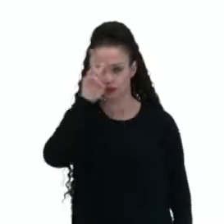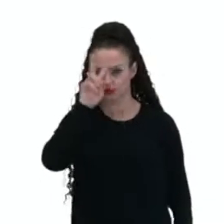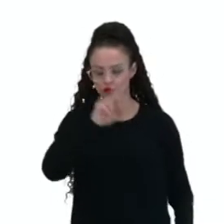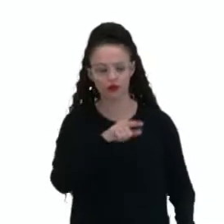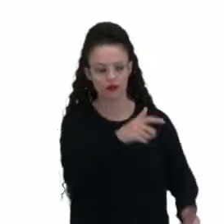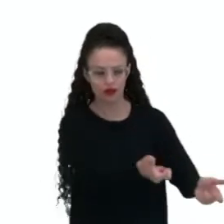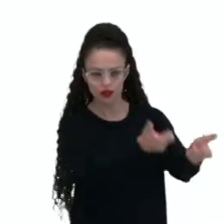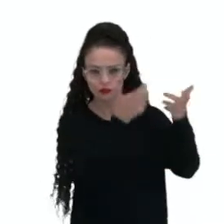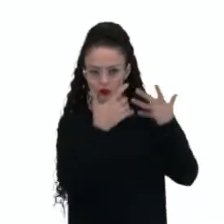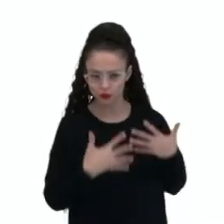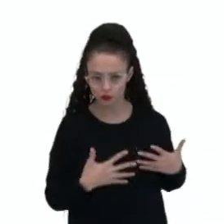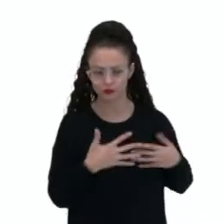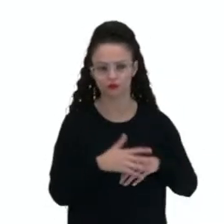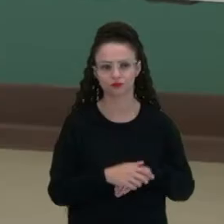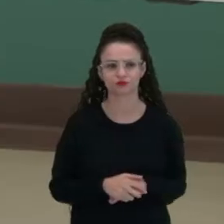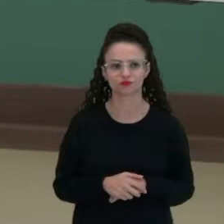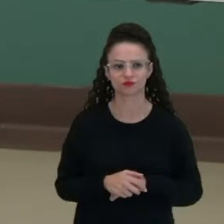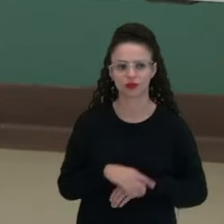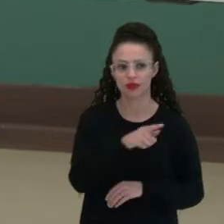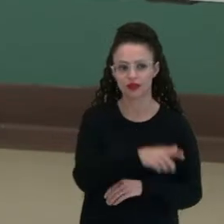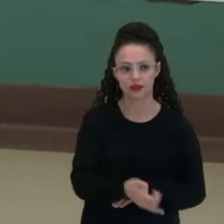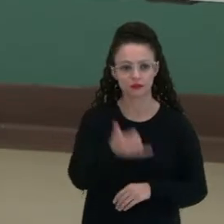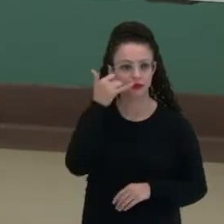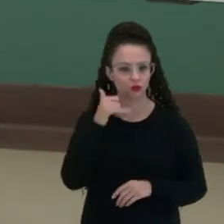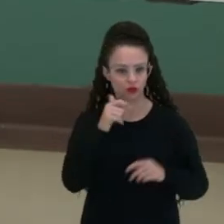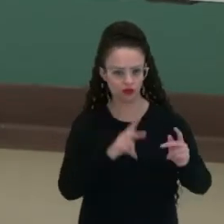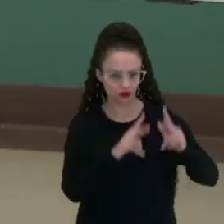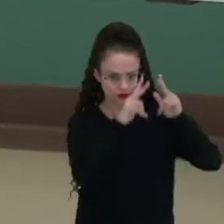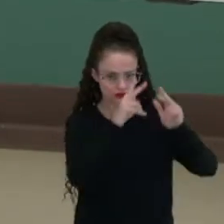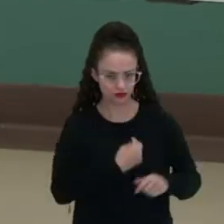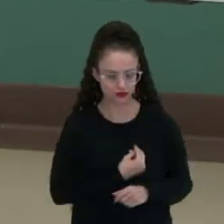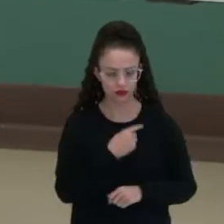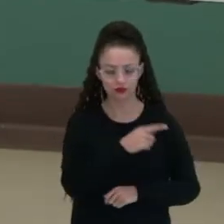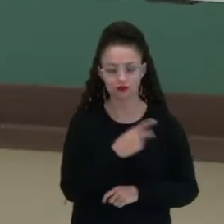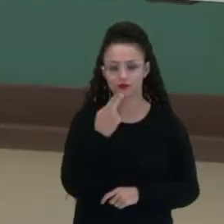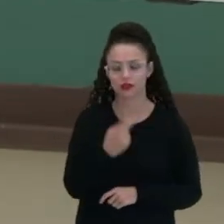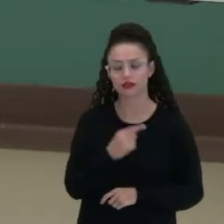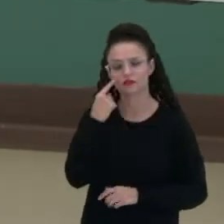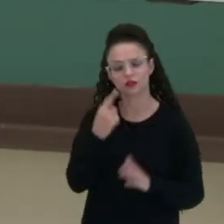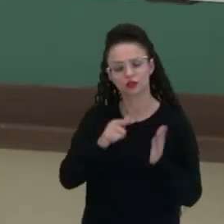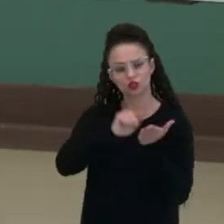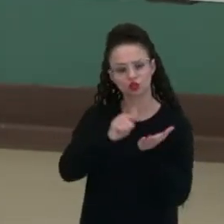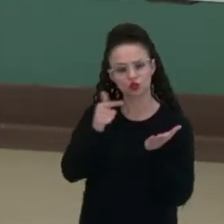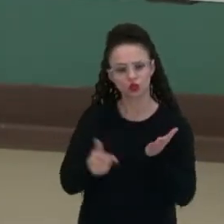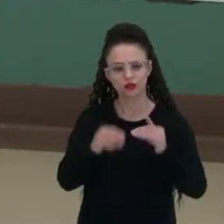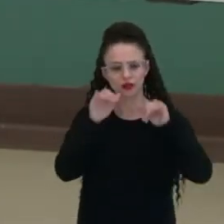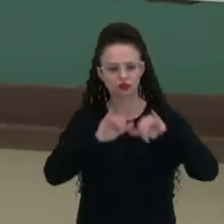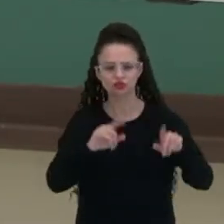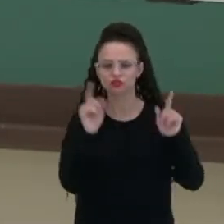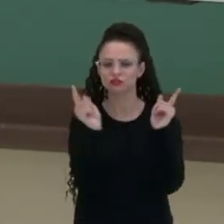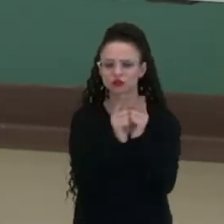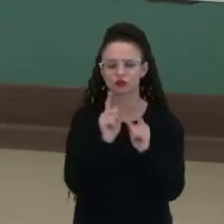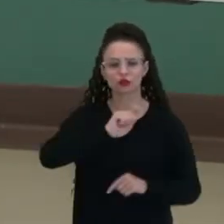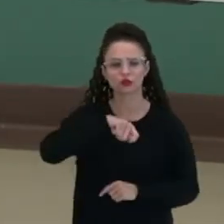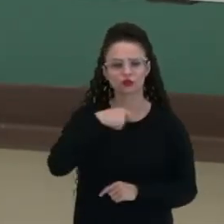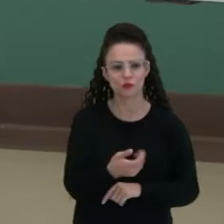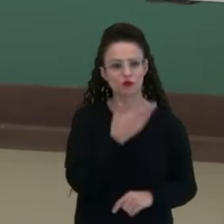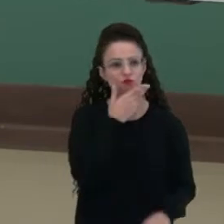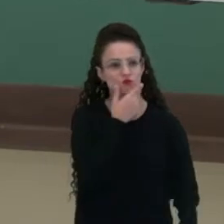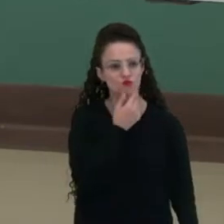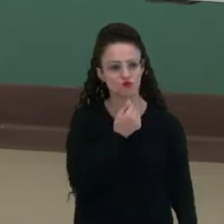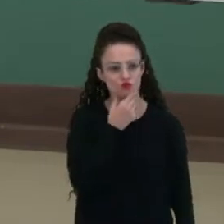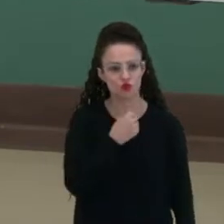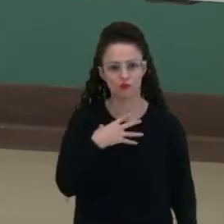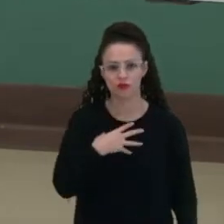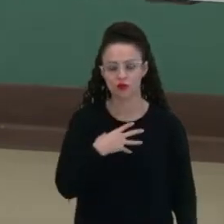me contou. Ele me ligou de Paris para dizer que tinha lido no jornal uma notícia pequenina sobre um homem,